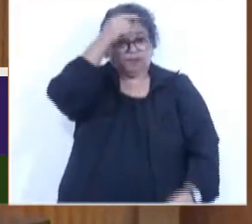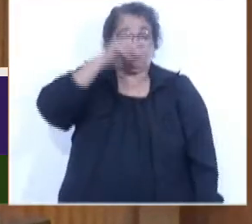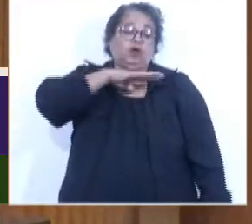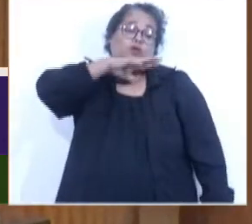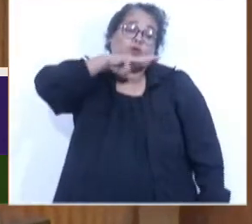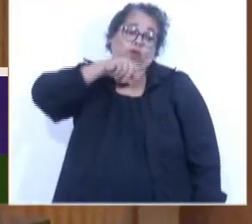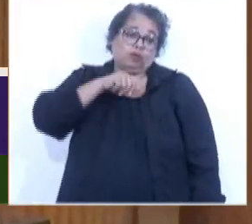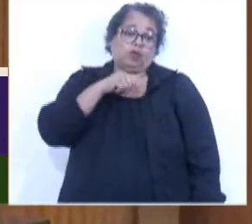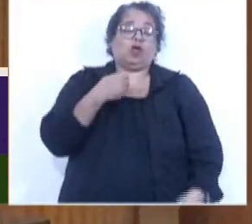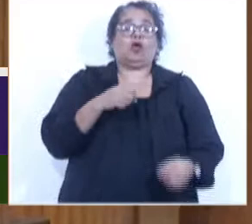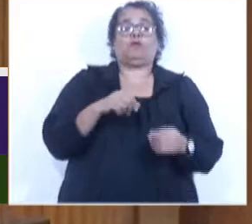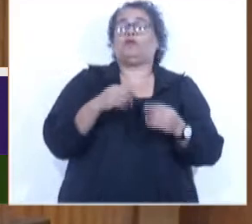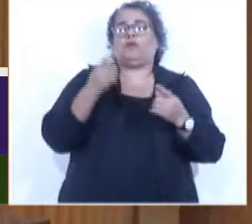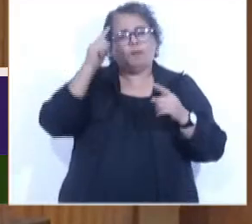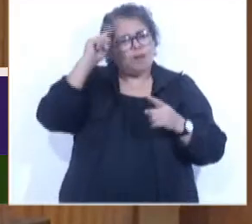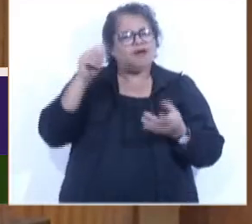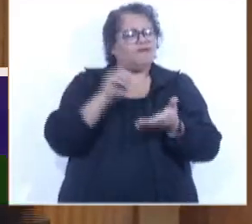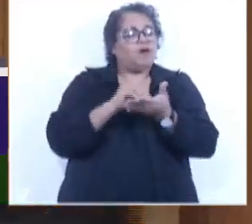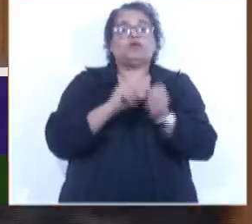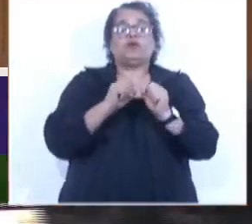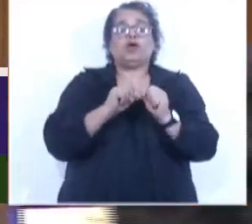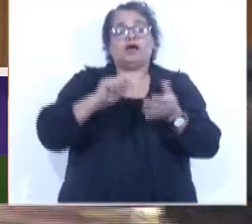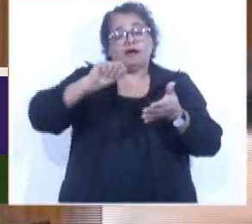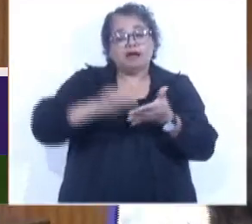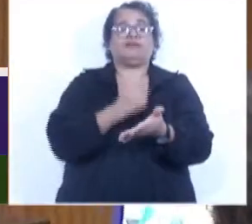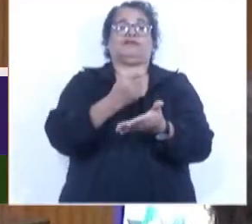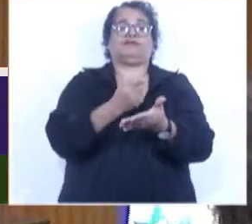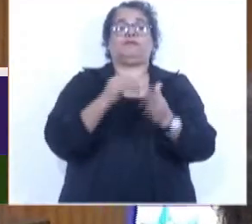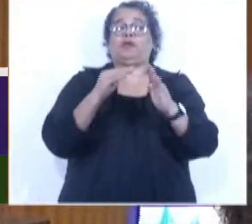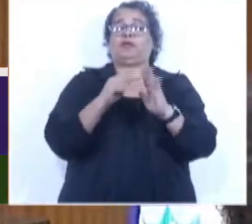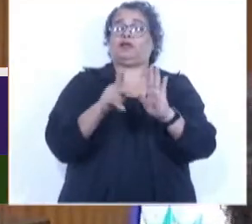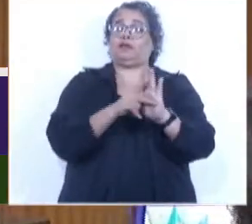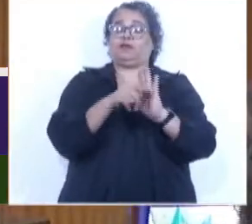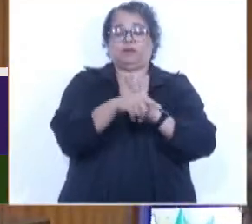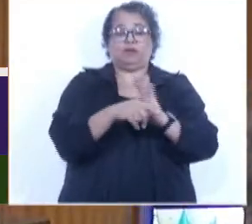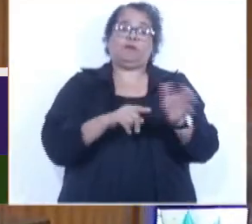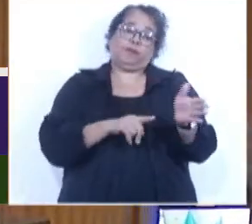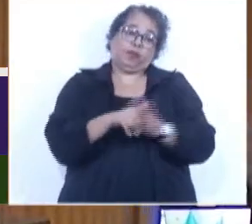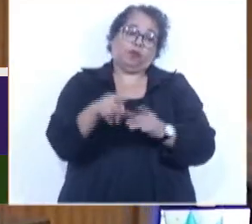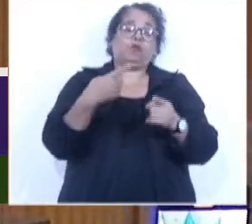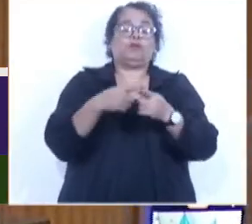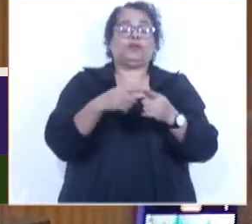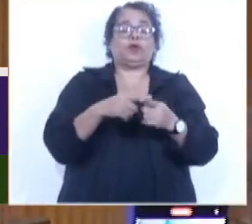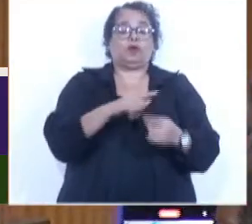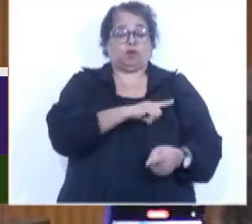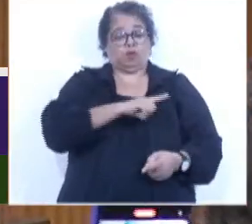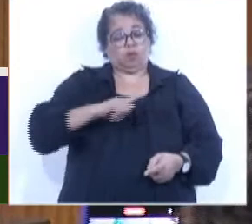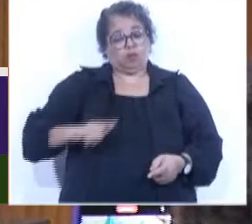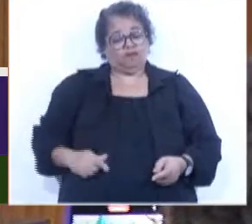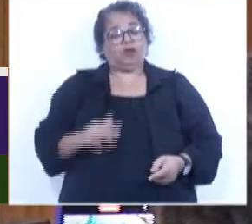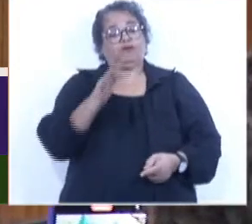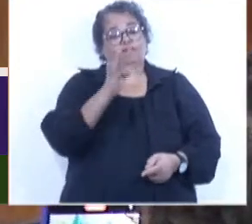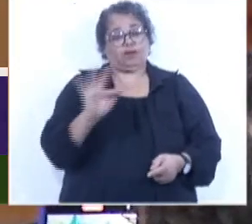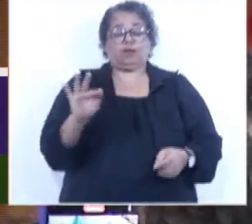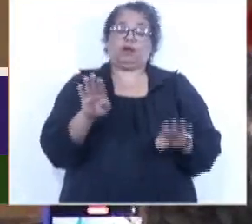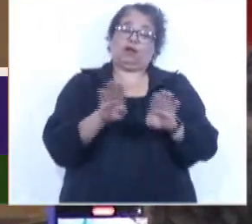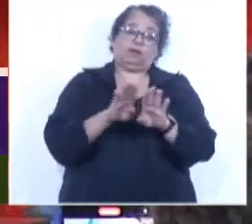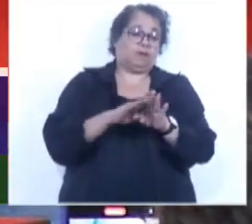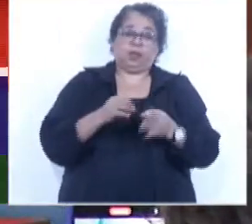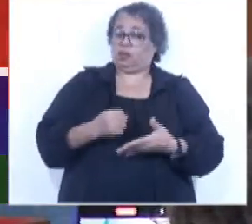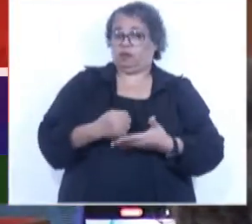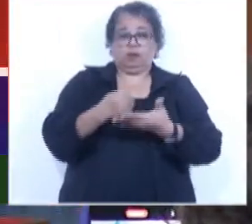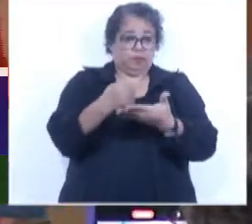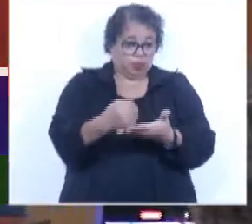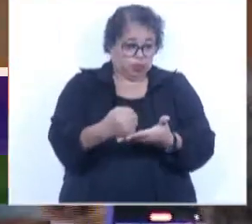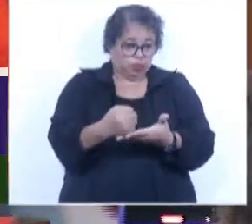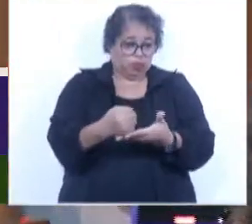a questão do cadastramento Habitacional E aí a gente questiona porque a gente sabe que o governo federal também não contribuiu para essa realidade e aí não foi